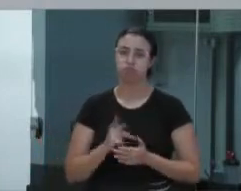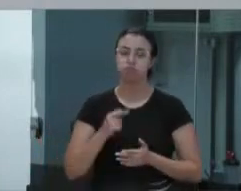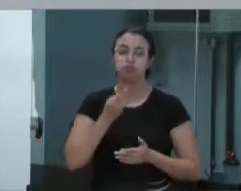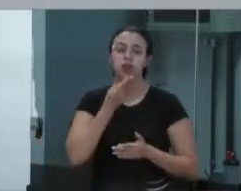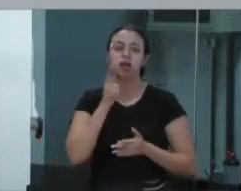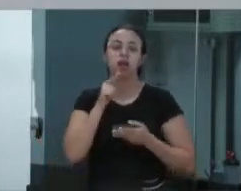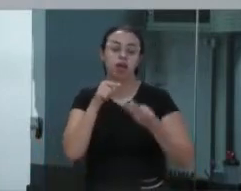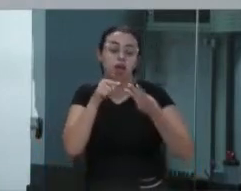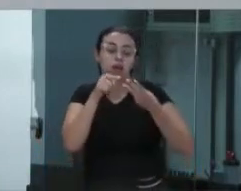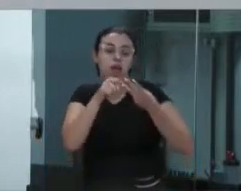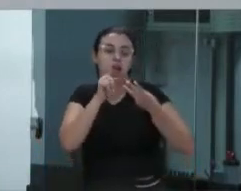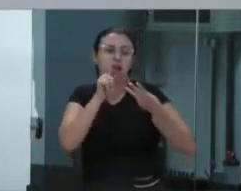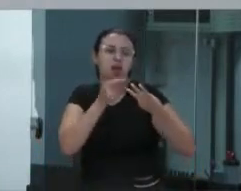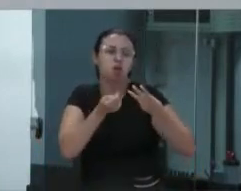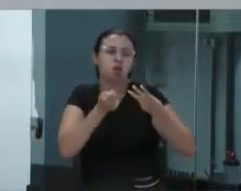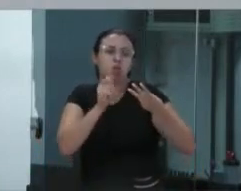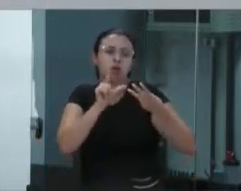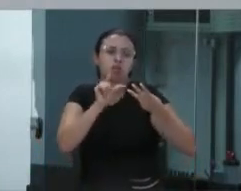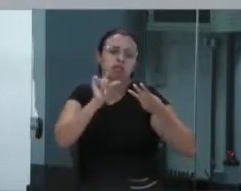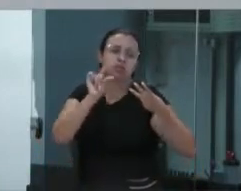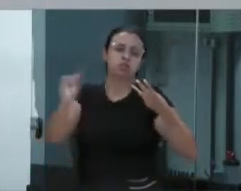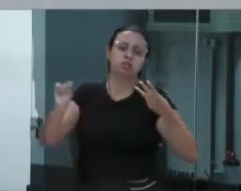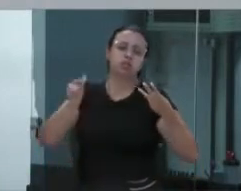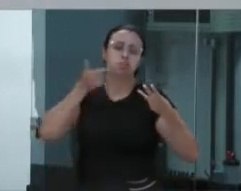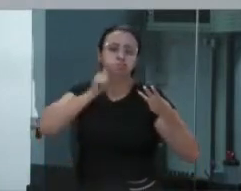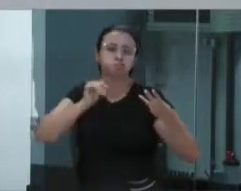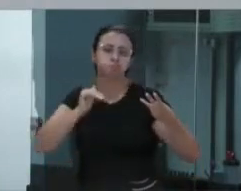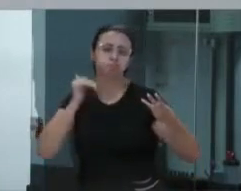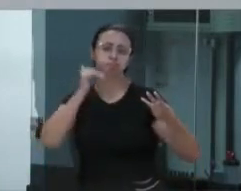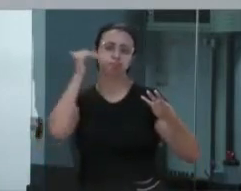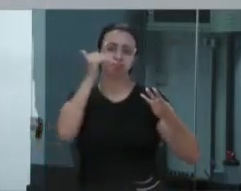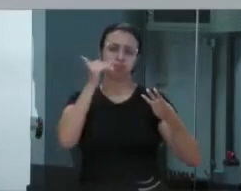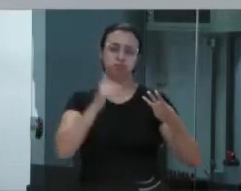de saída já do atendimento à população de rua. É um serviço mais